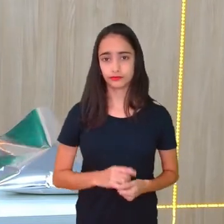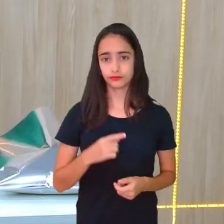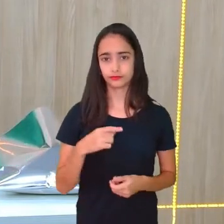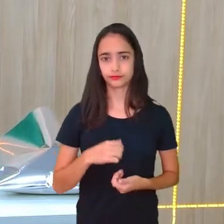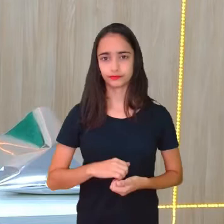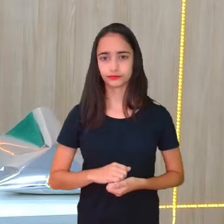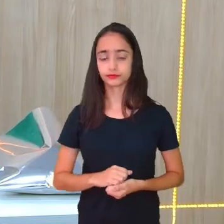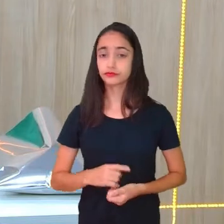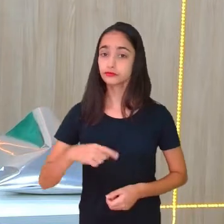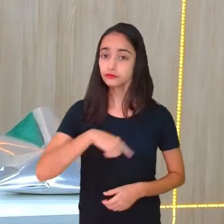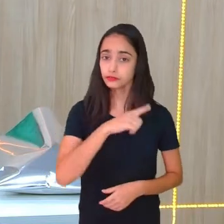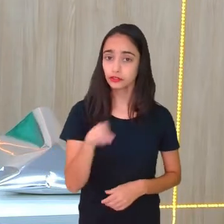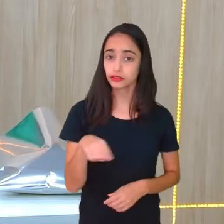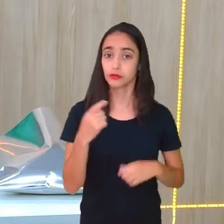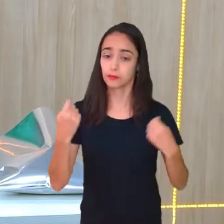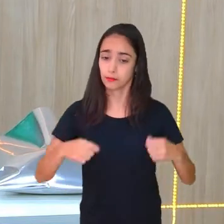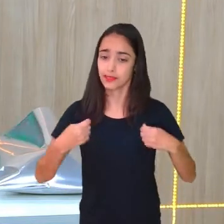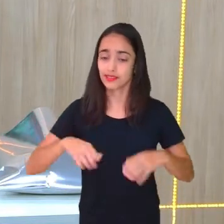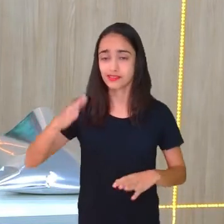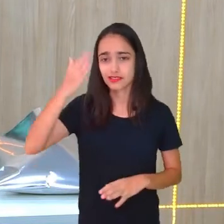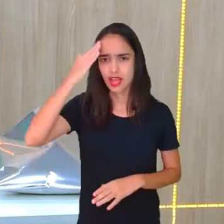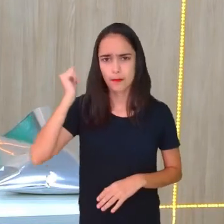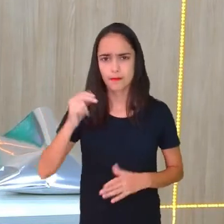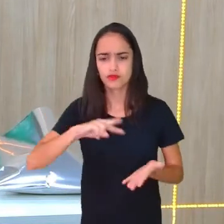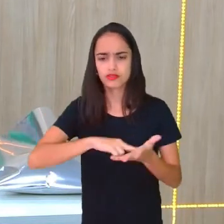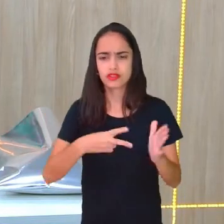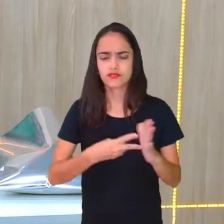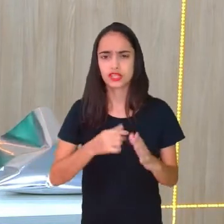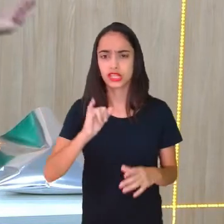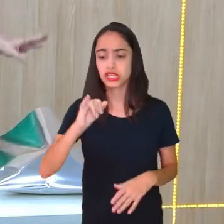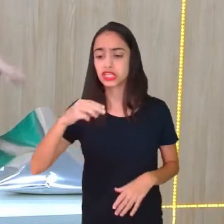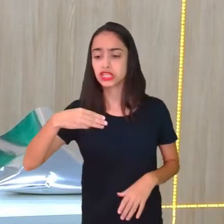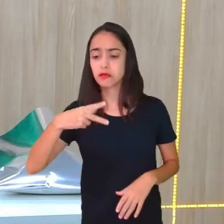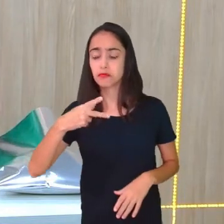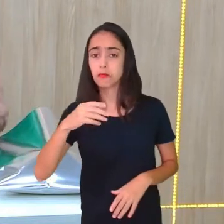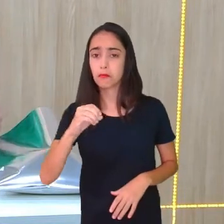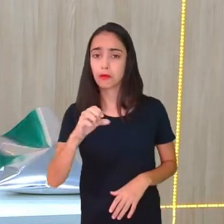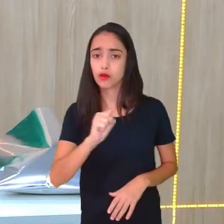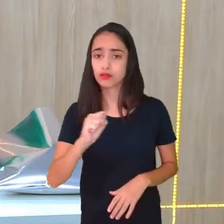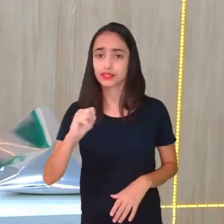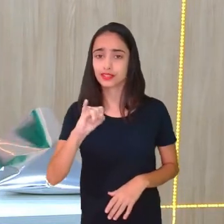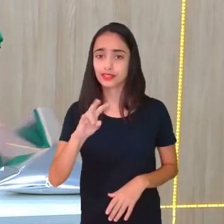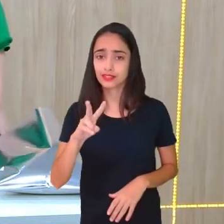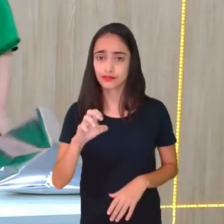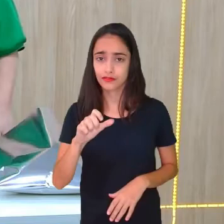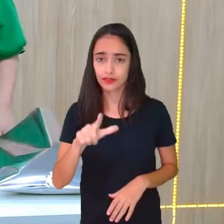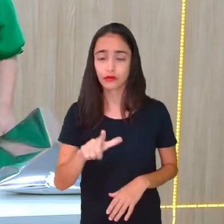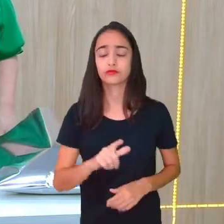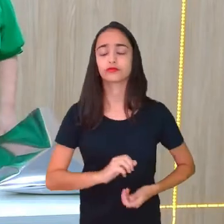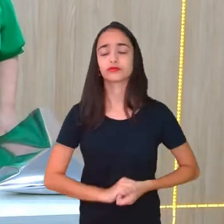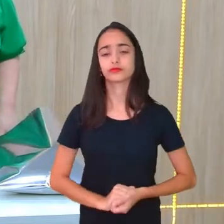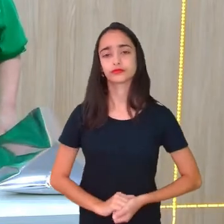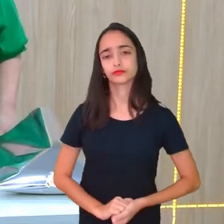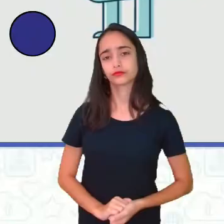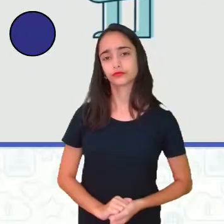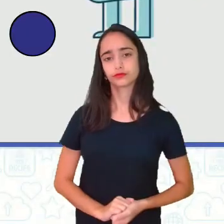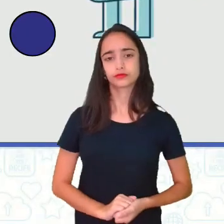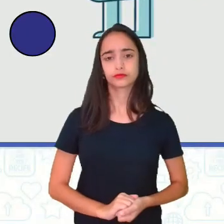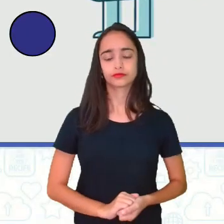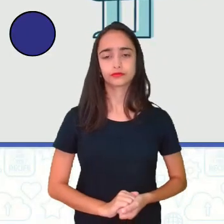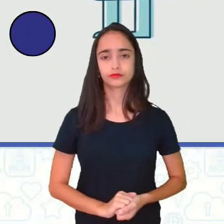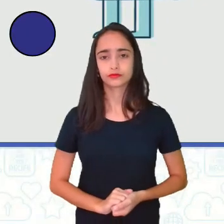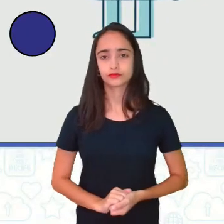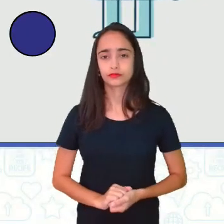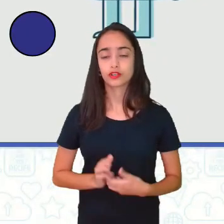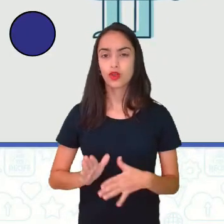precisa... Basta saber o que é impossível que você já vai responder corretamente. Bom,